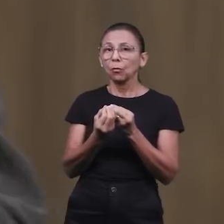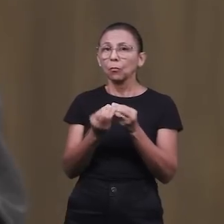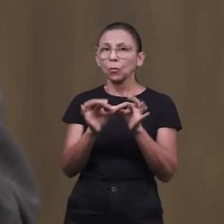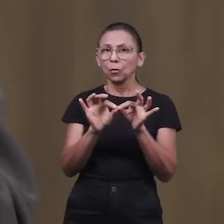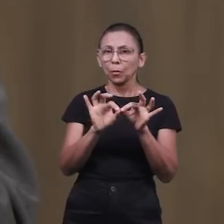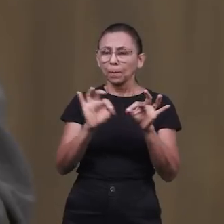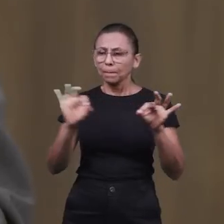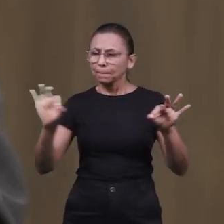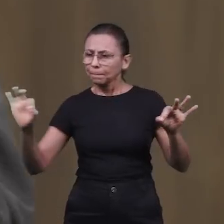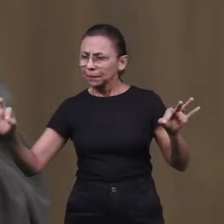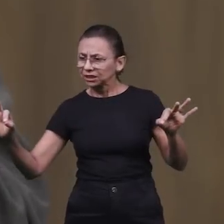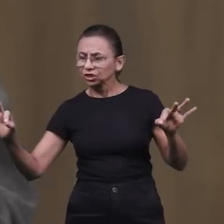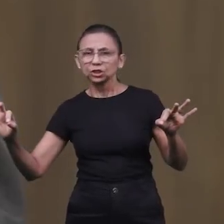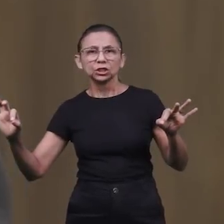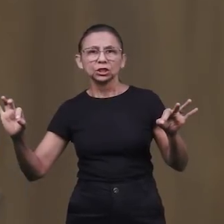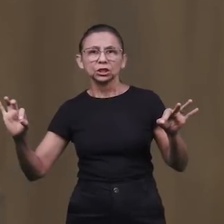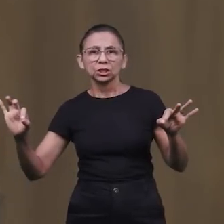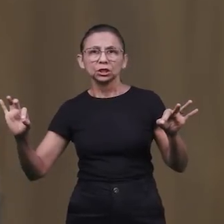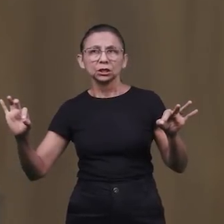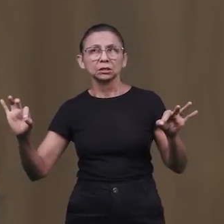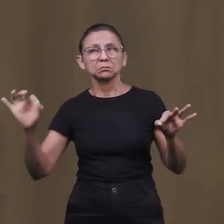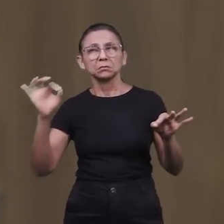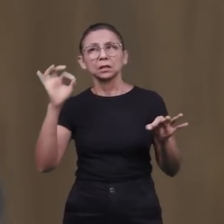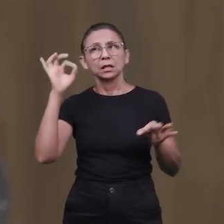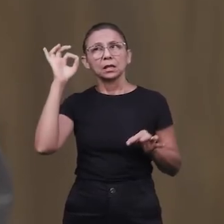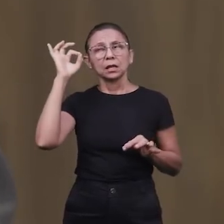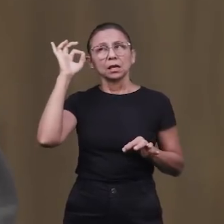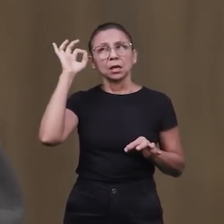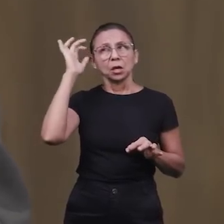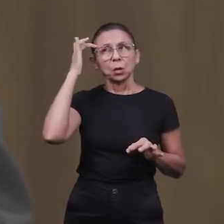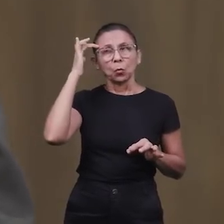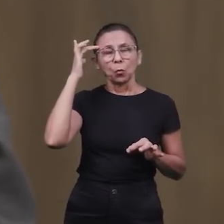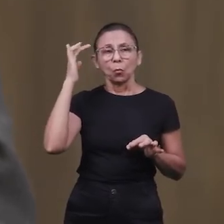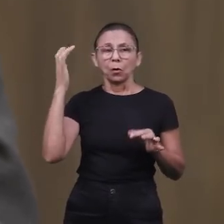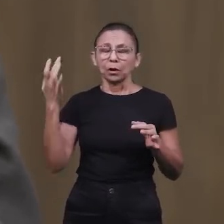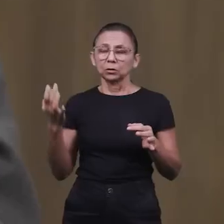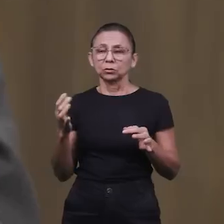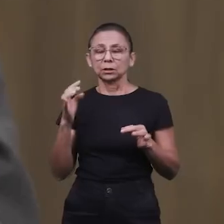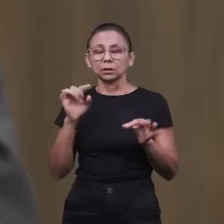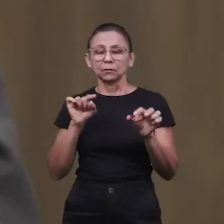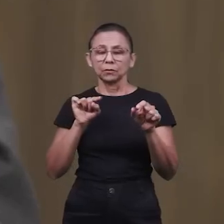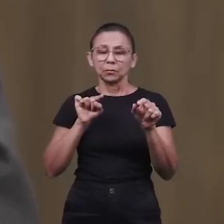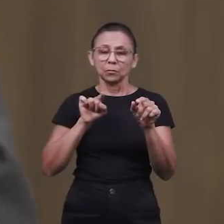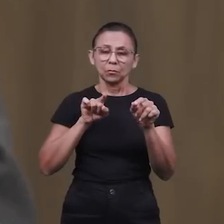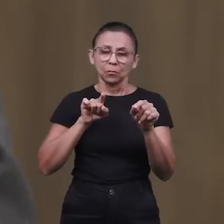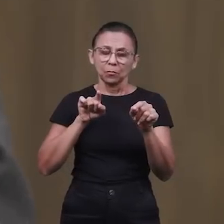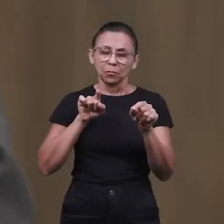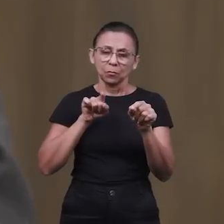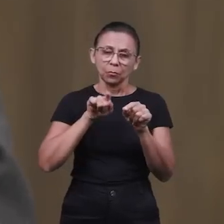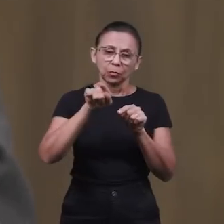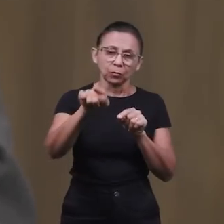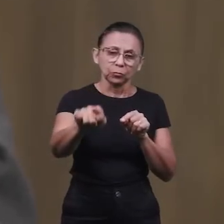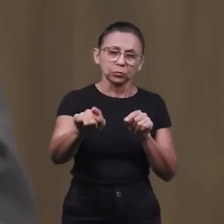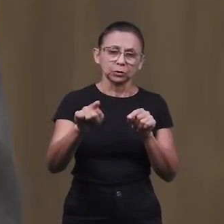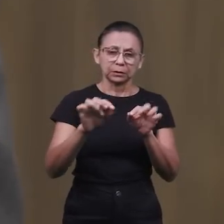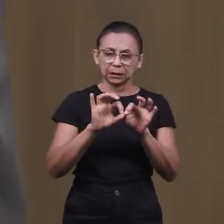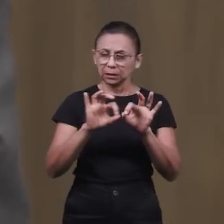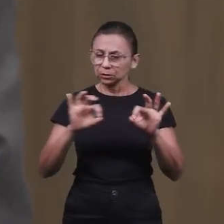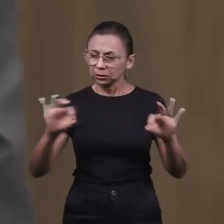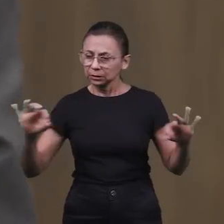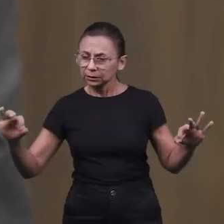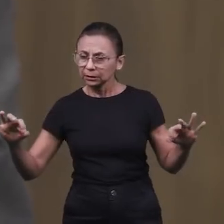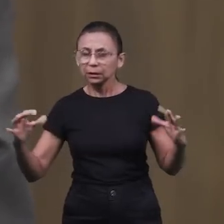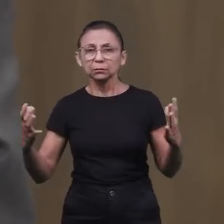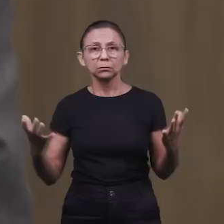se fosse, no meu ver, é como se fosse redondo. O que importa, 60 de altura por 6 de largura. São